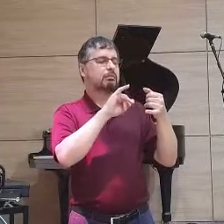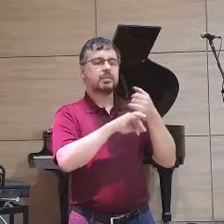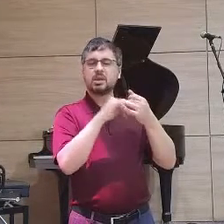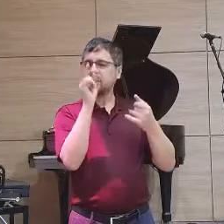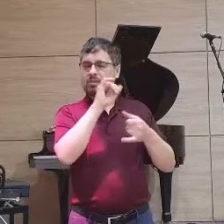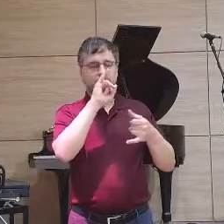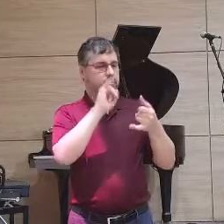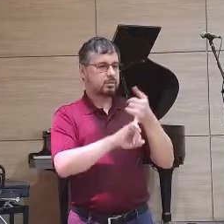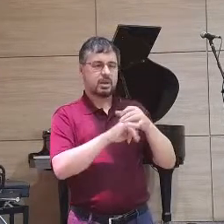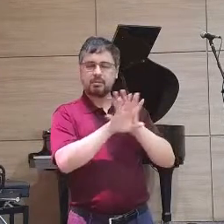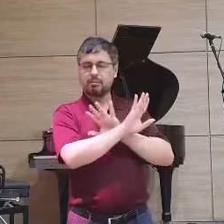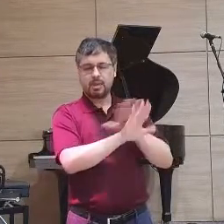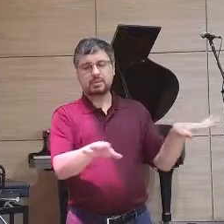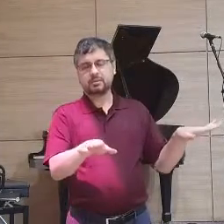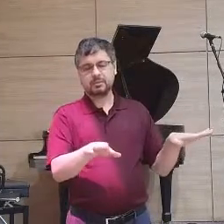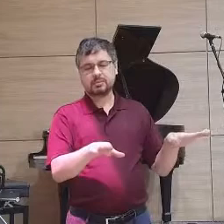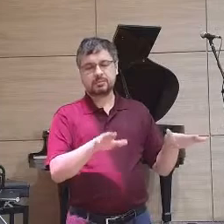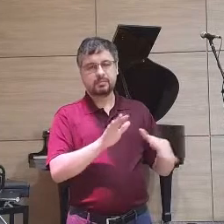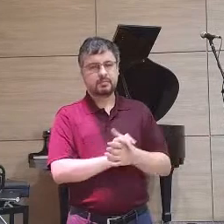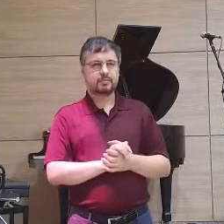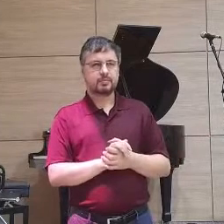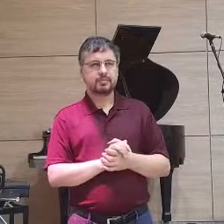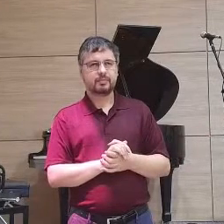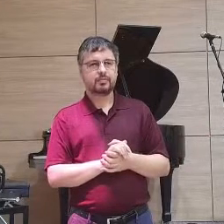não Adultério mais